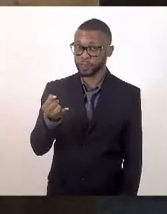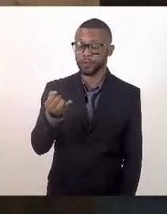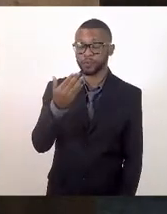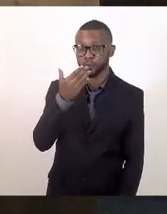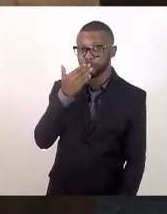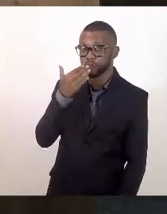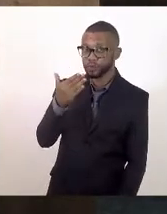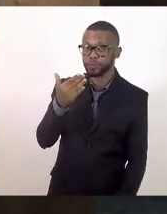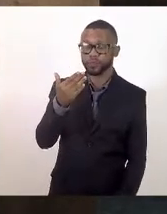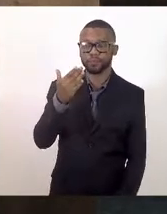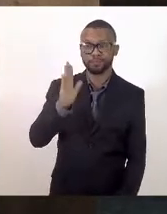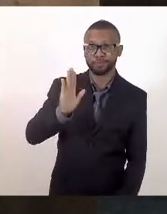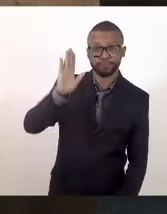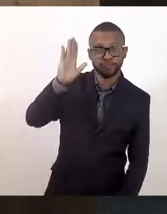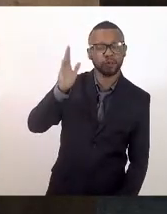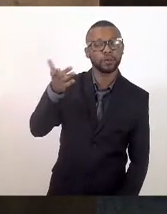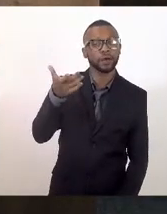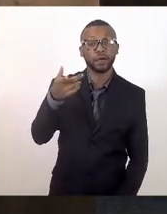falar pela ordem,